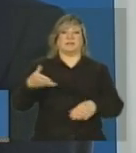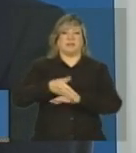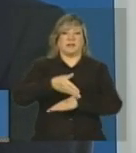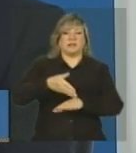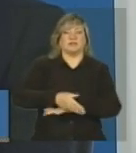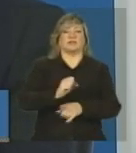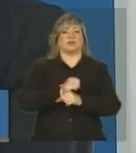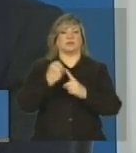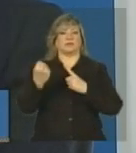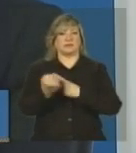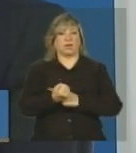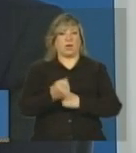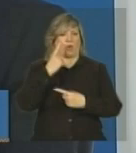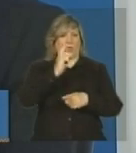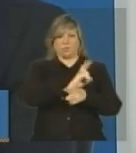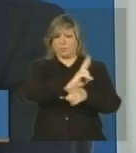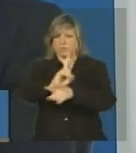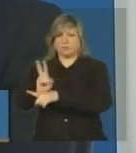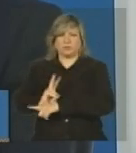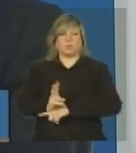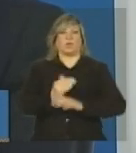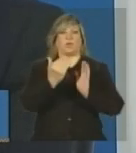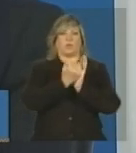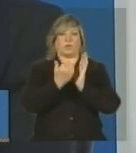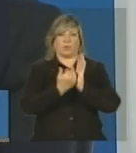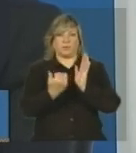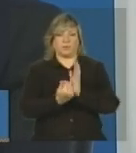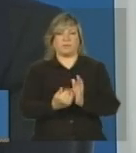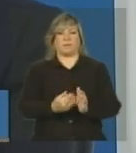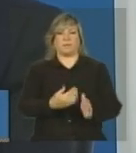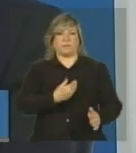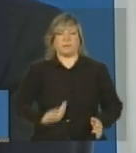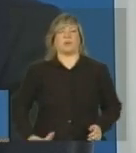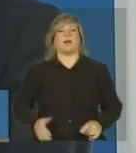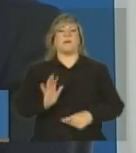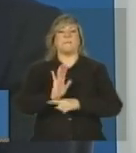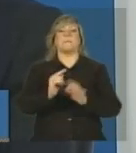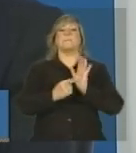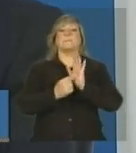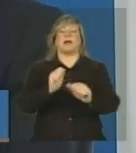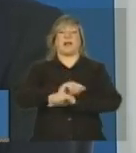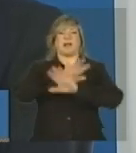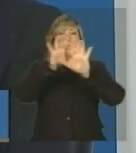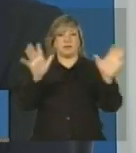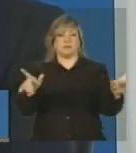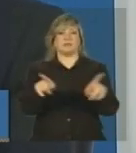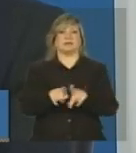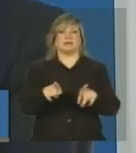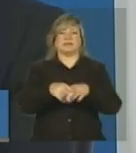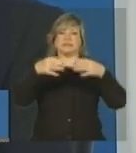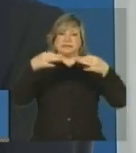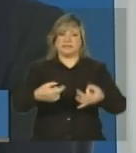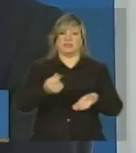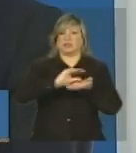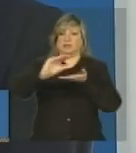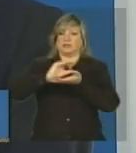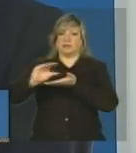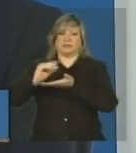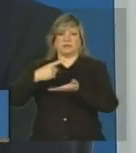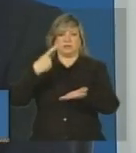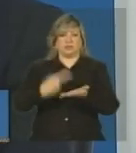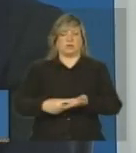participação social no controle dos programas públicos garanta transparência, garanta a correta aplicação de recursos e então permita a